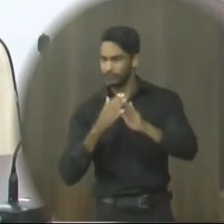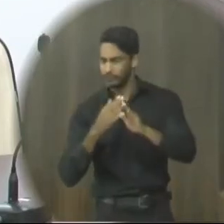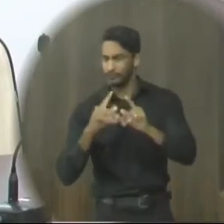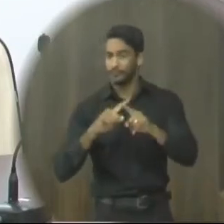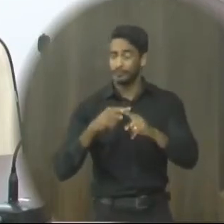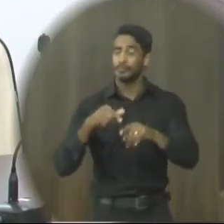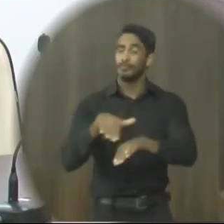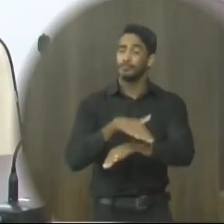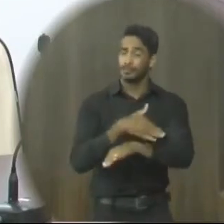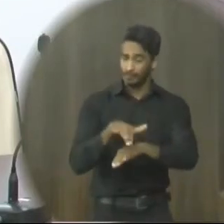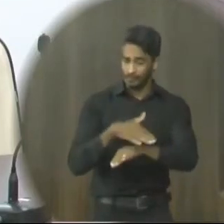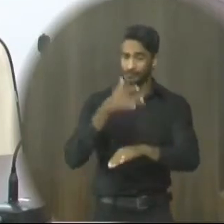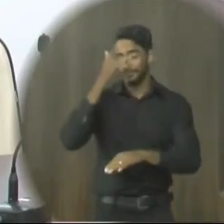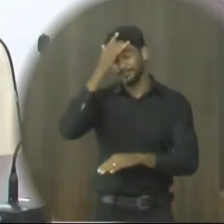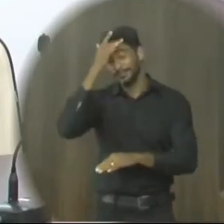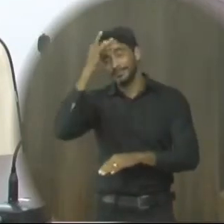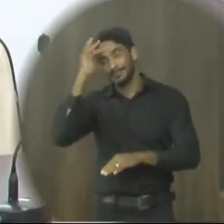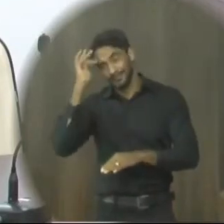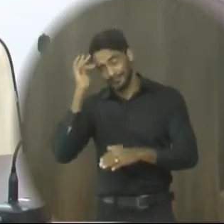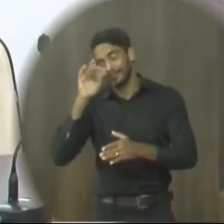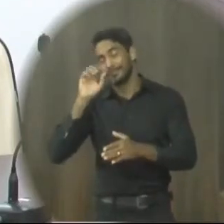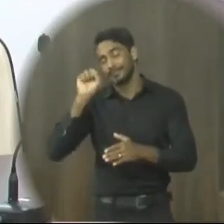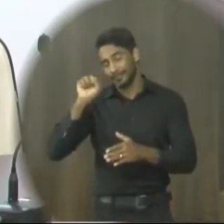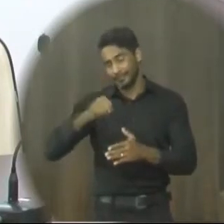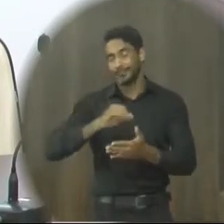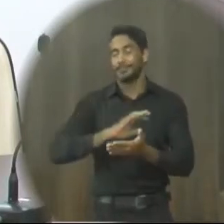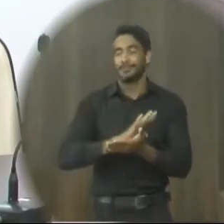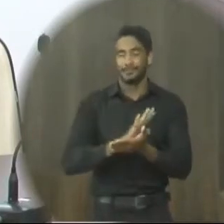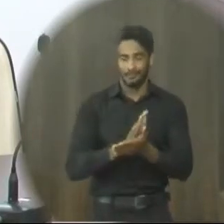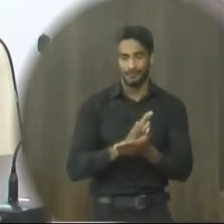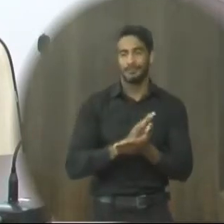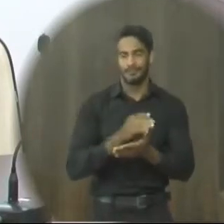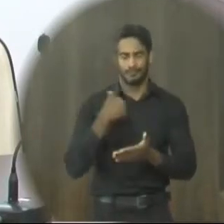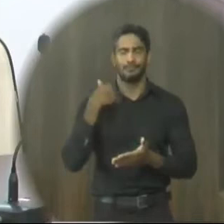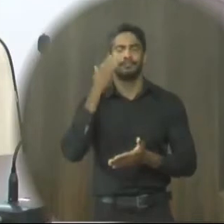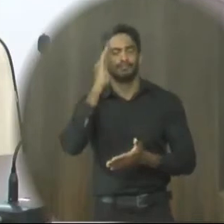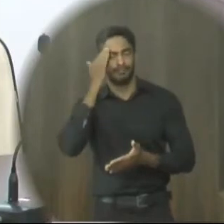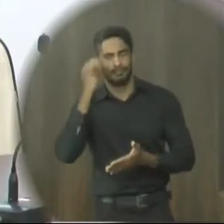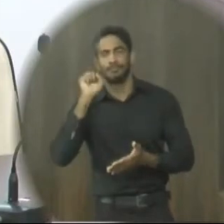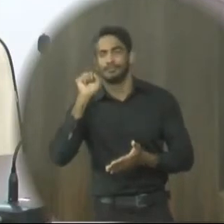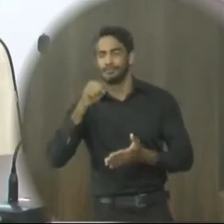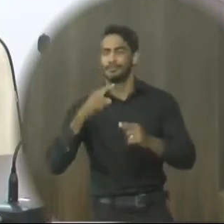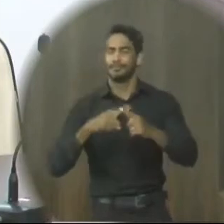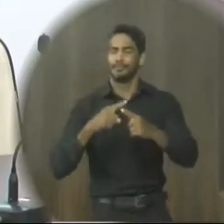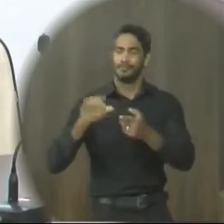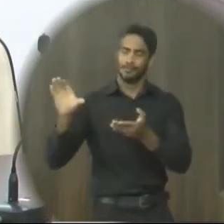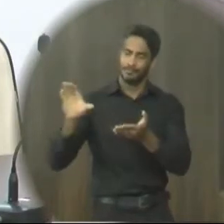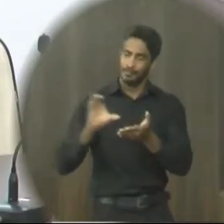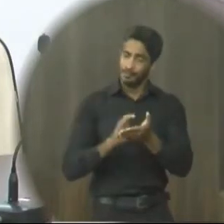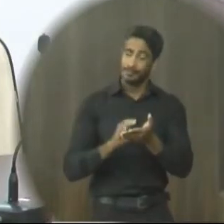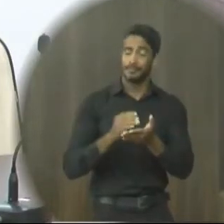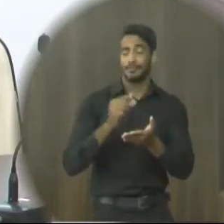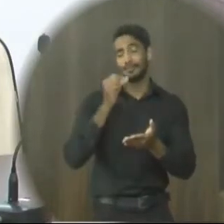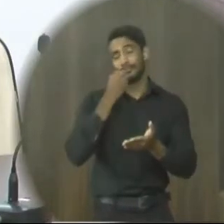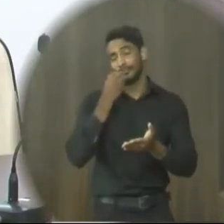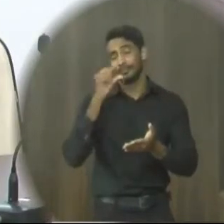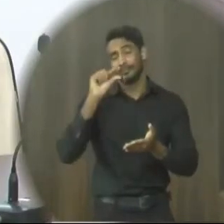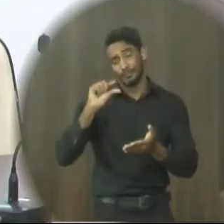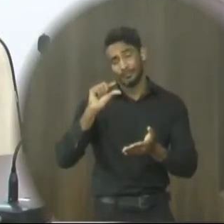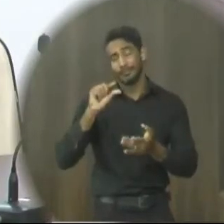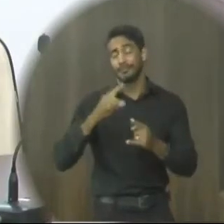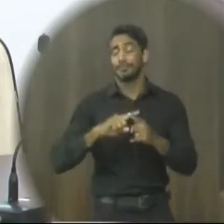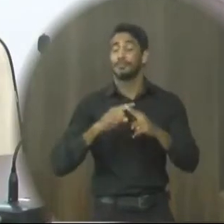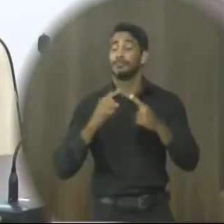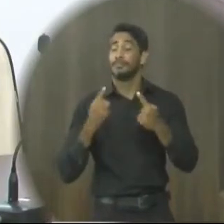rua, os moradores ficam prejudicados. Eu entendo, como o senhor falou aí, que o recurso não foi o suficiente, mas se